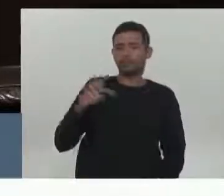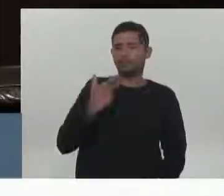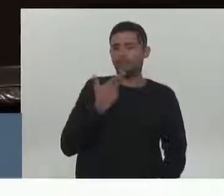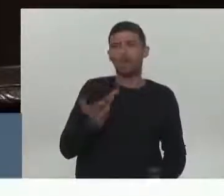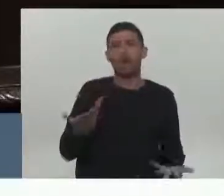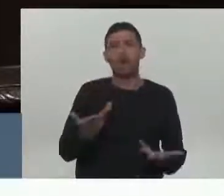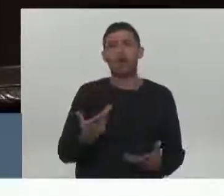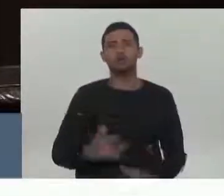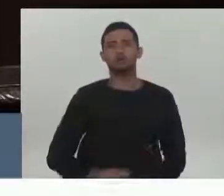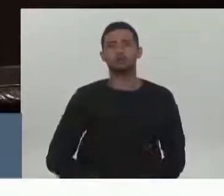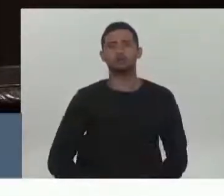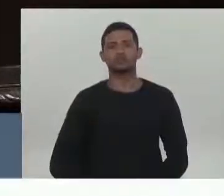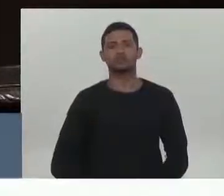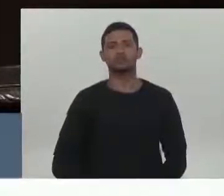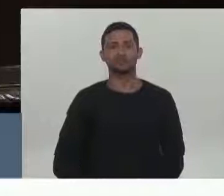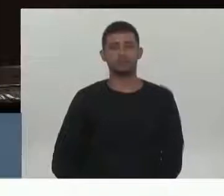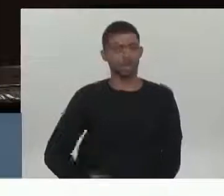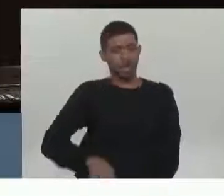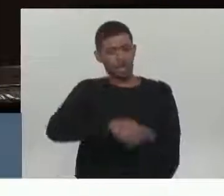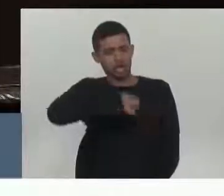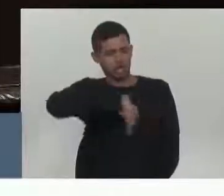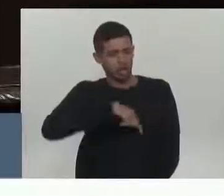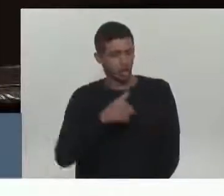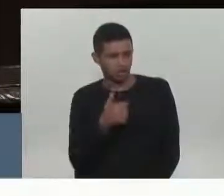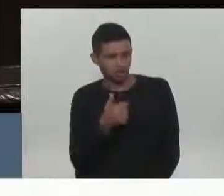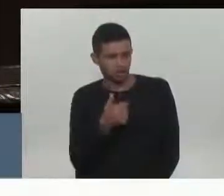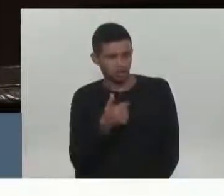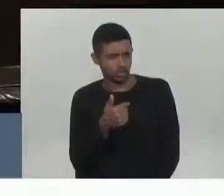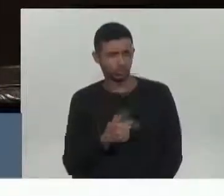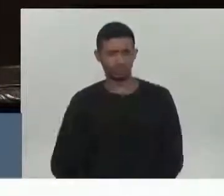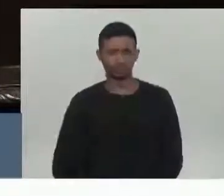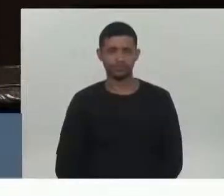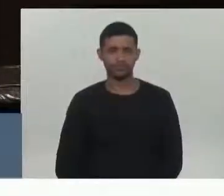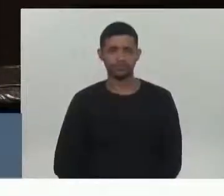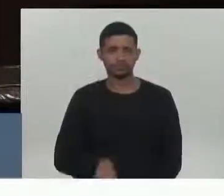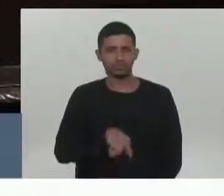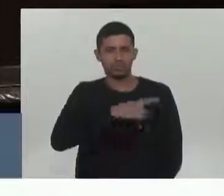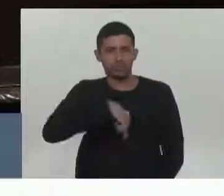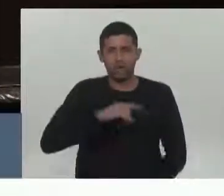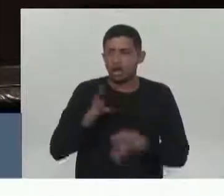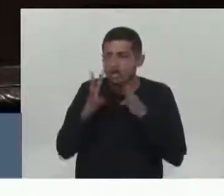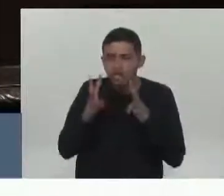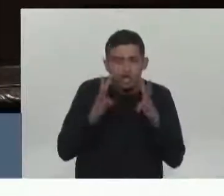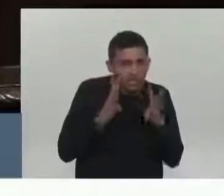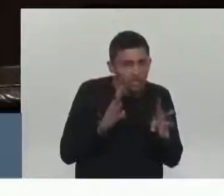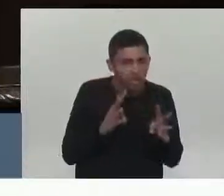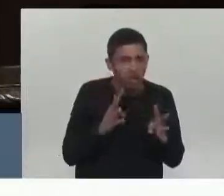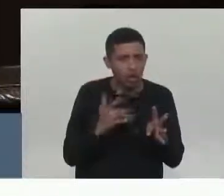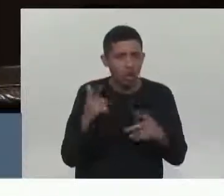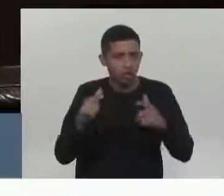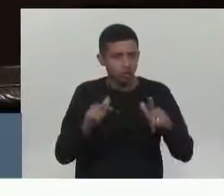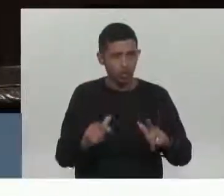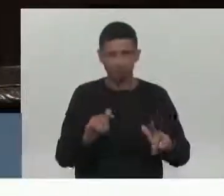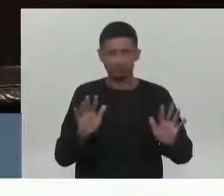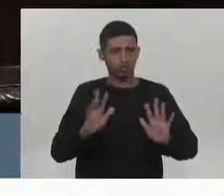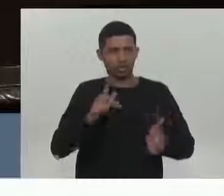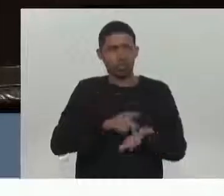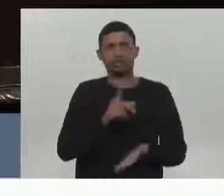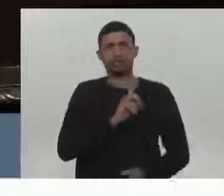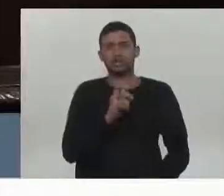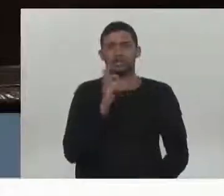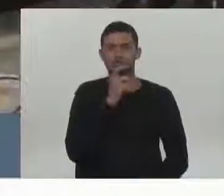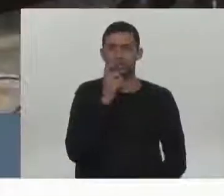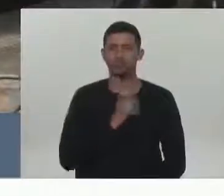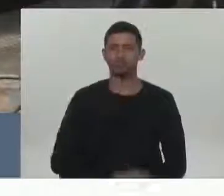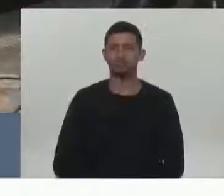hoje que nós não damos o mesmo tratamento à oposição. Isso não é verdade. Deputado Flávio Serafim.